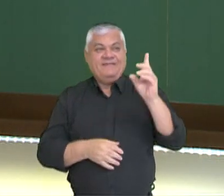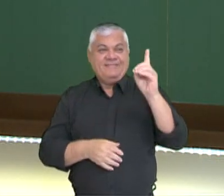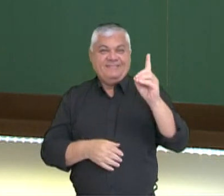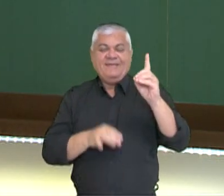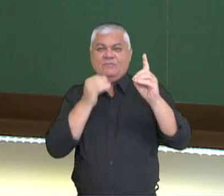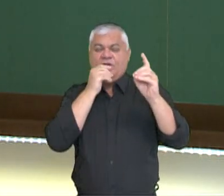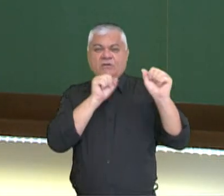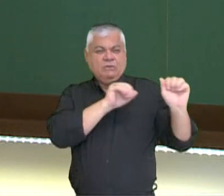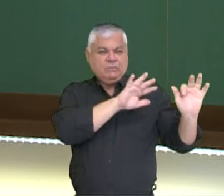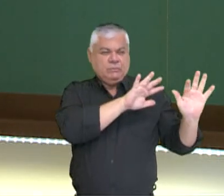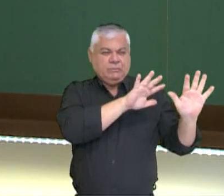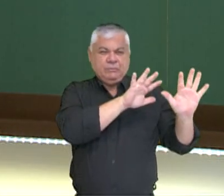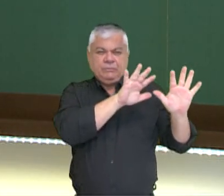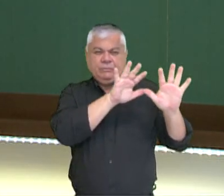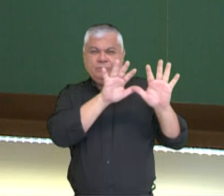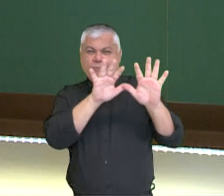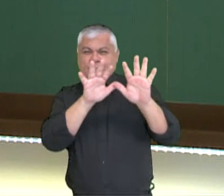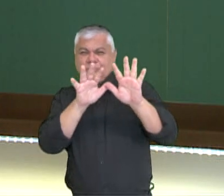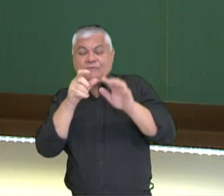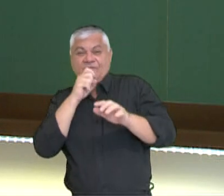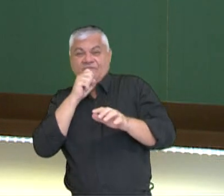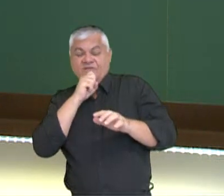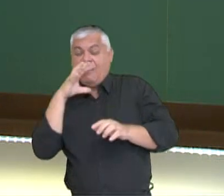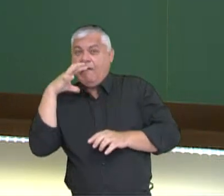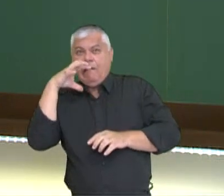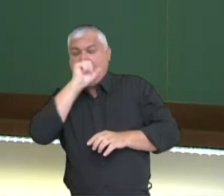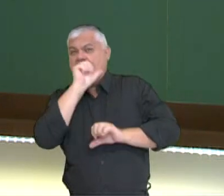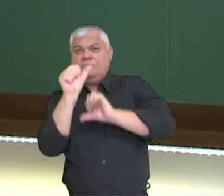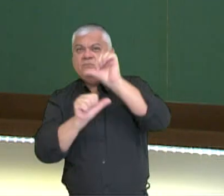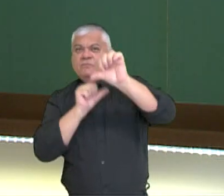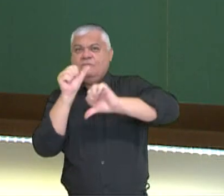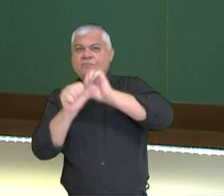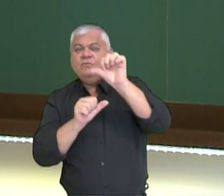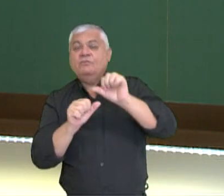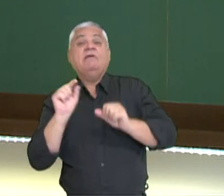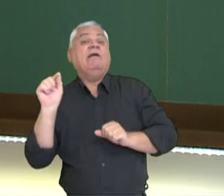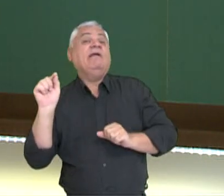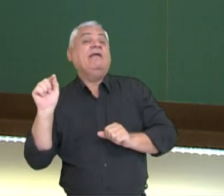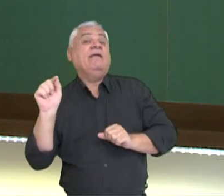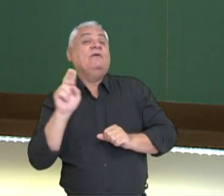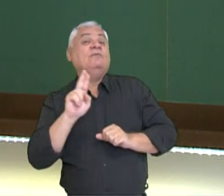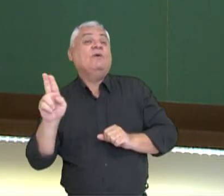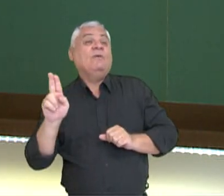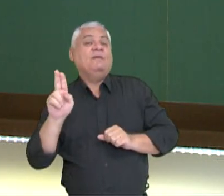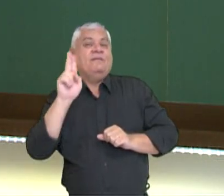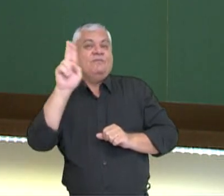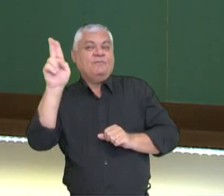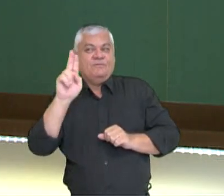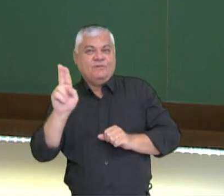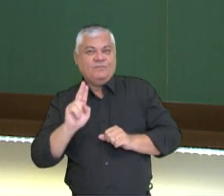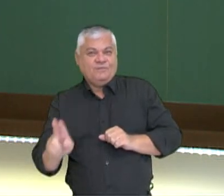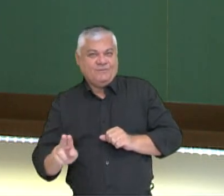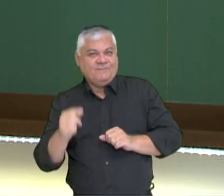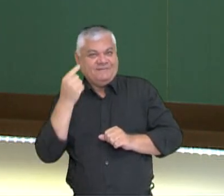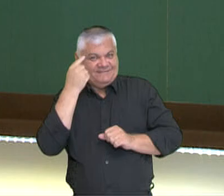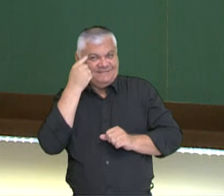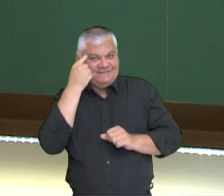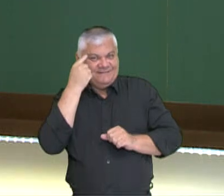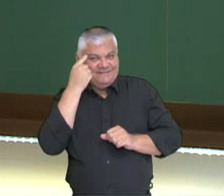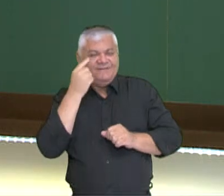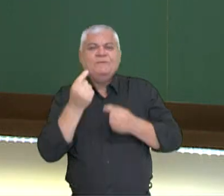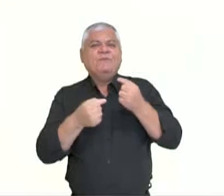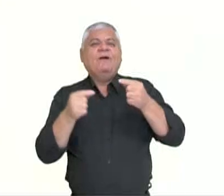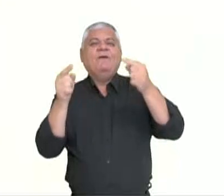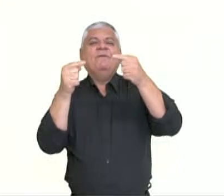fria provoca uma mudança rápida nas condições da atmosfera. De quem que eu estou falando? Então, pensando em tudo isso que